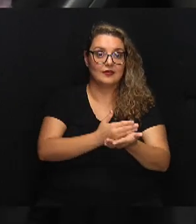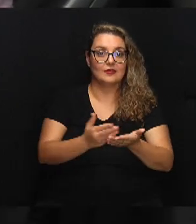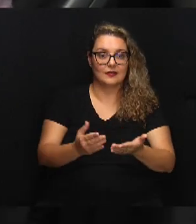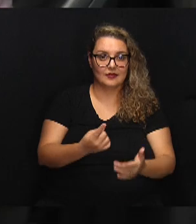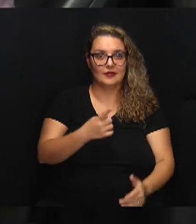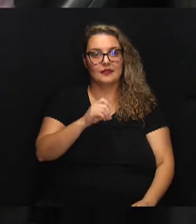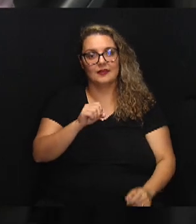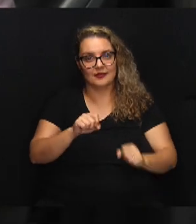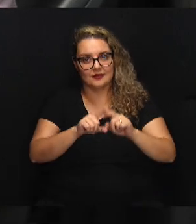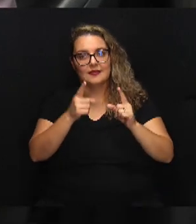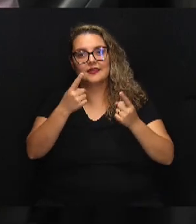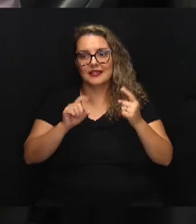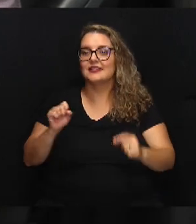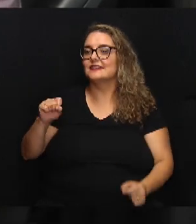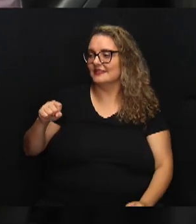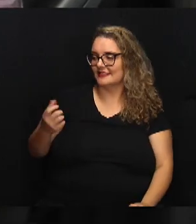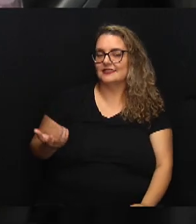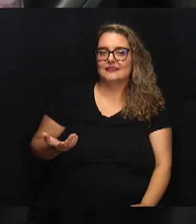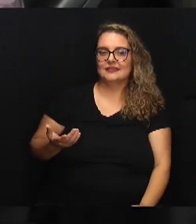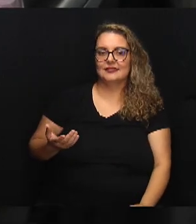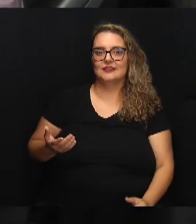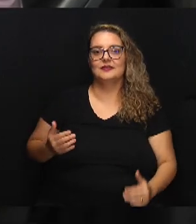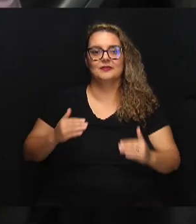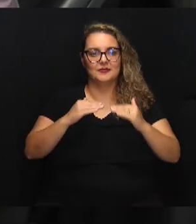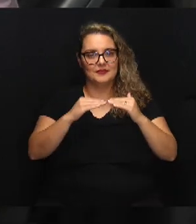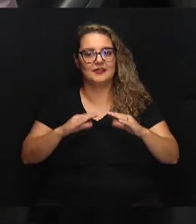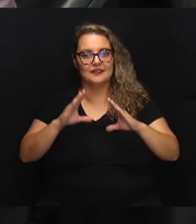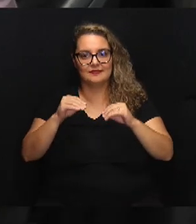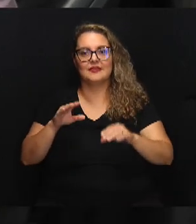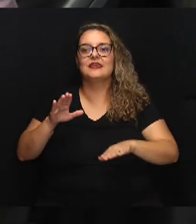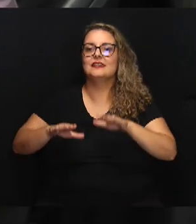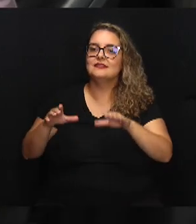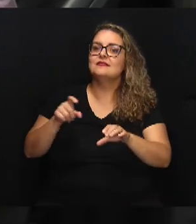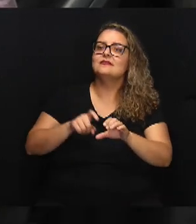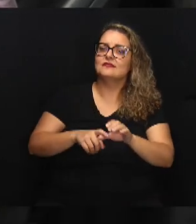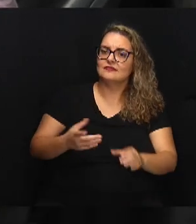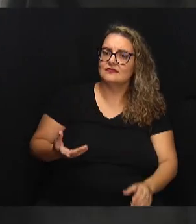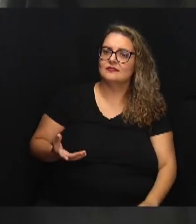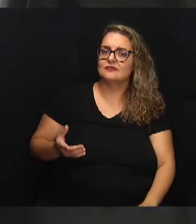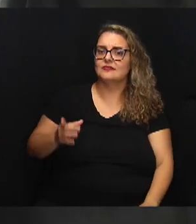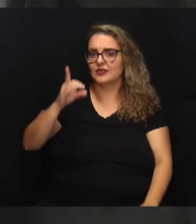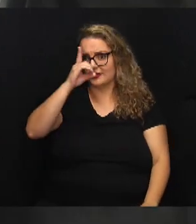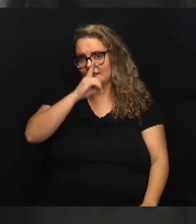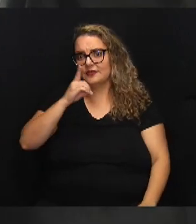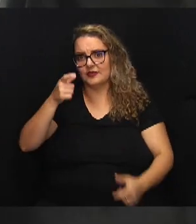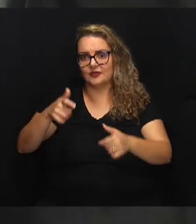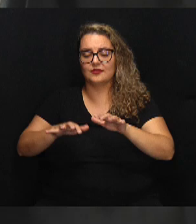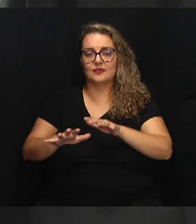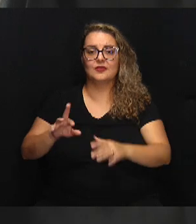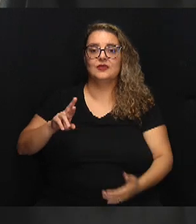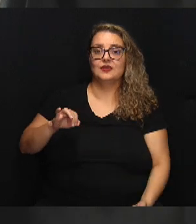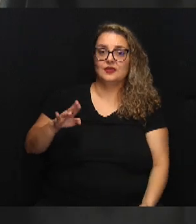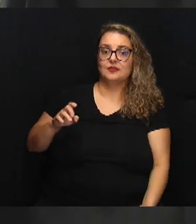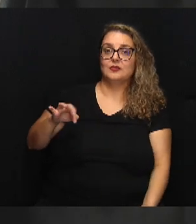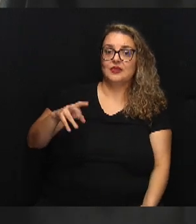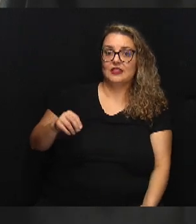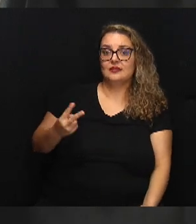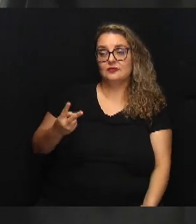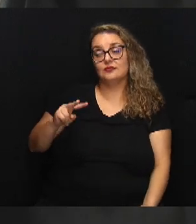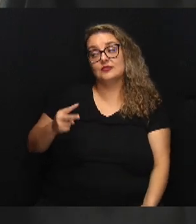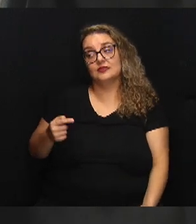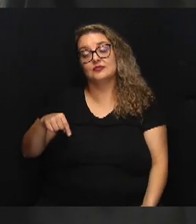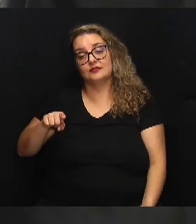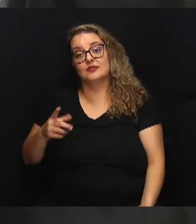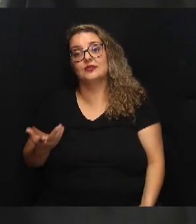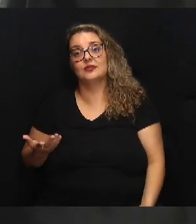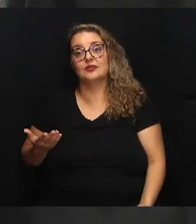horas 10 da horas da manhã. manhã. Você é mais pro período noturno Dependendo mesmo. também, no domingo tem o Bloco do Ribeirão, que Ah, é eu já verdade. fui 2 vezes, né?